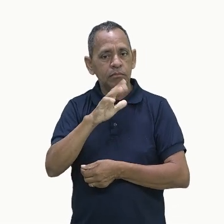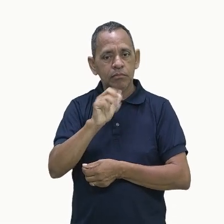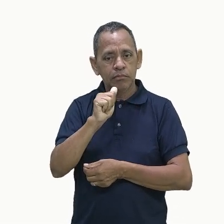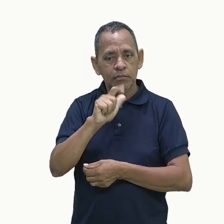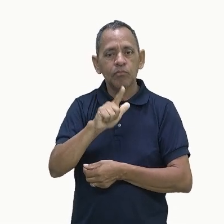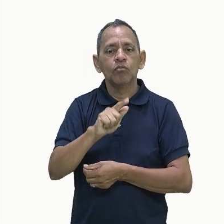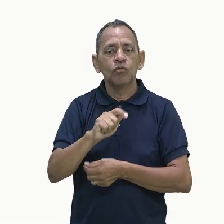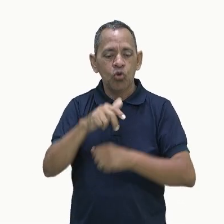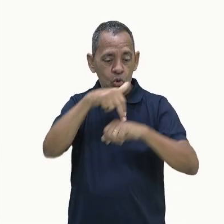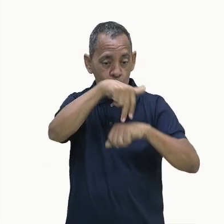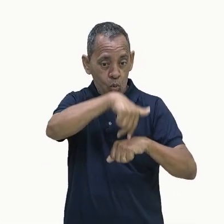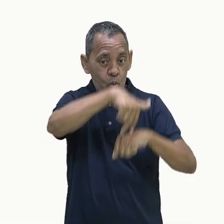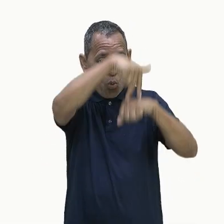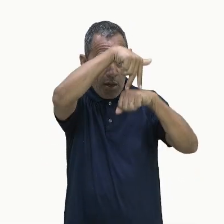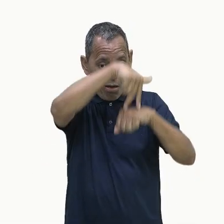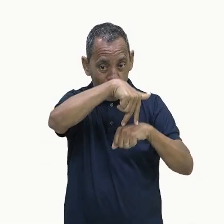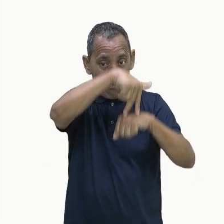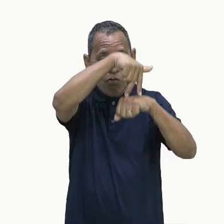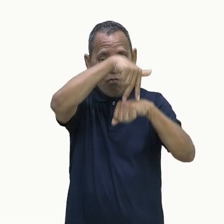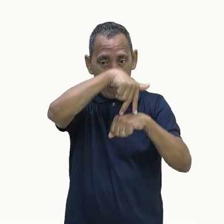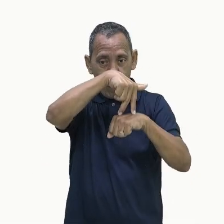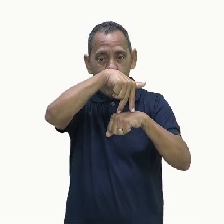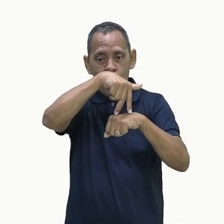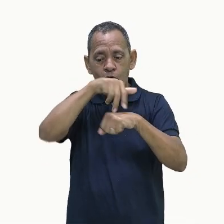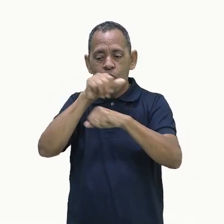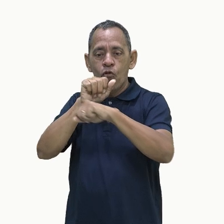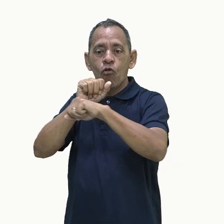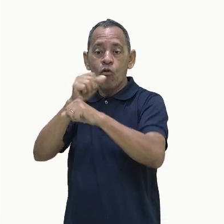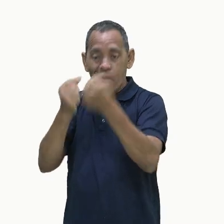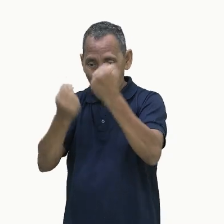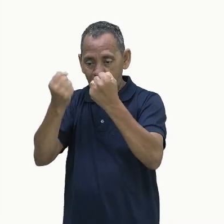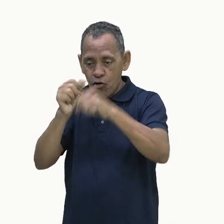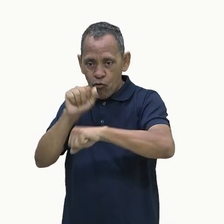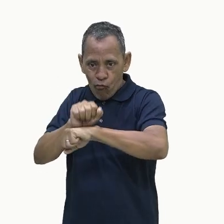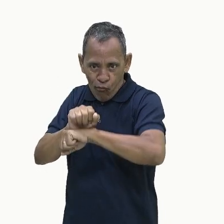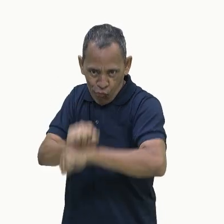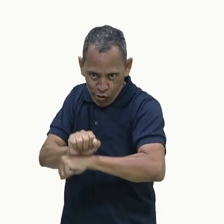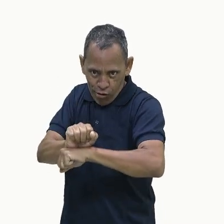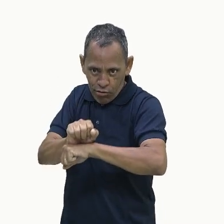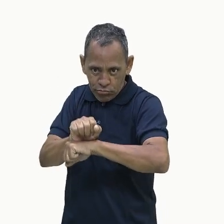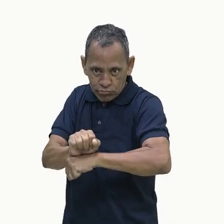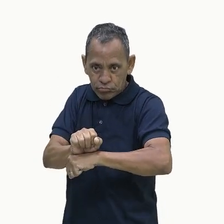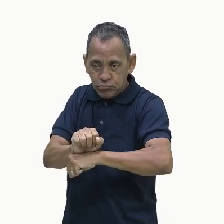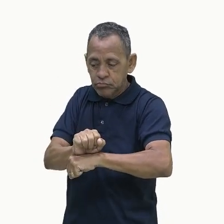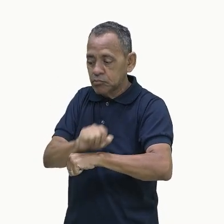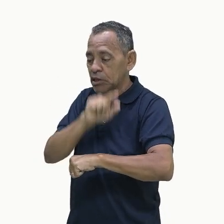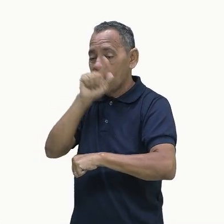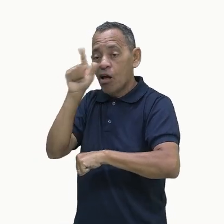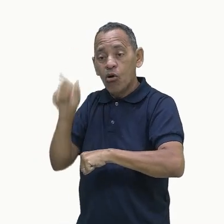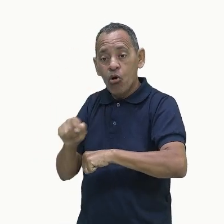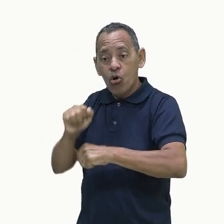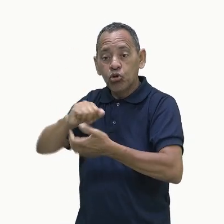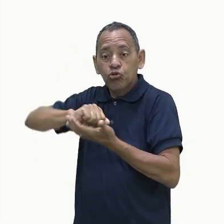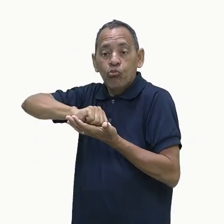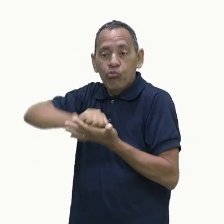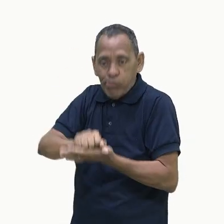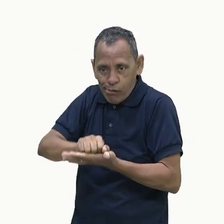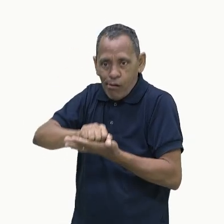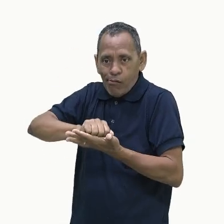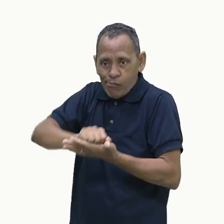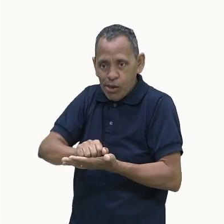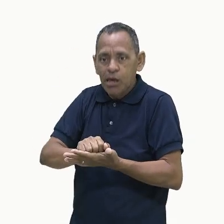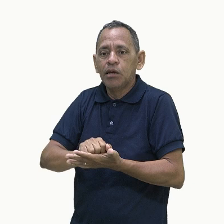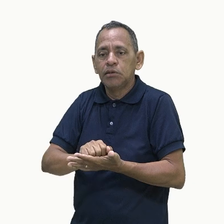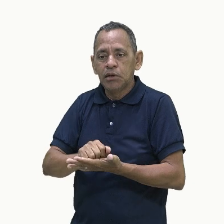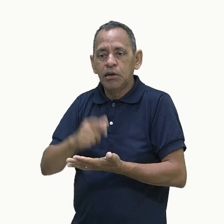hidráulico, o freio hidráulico e a prensa hidráulica.